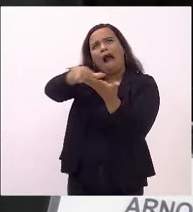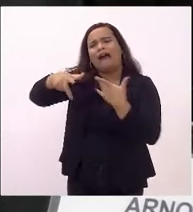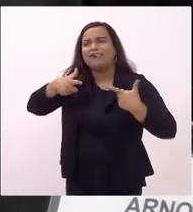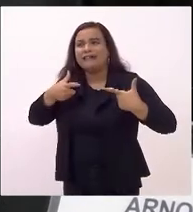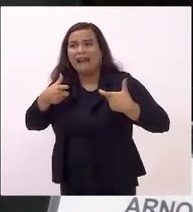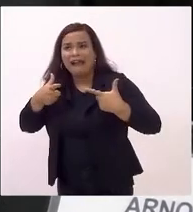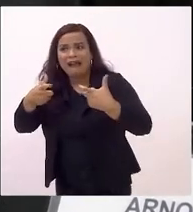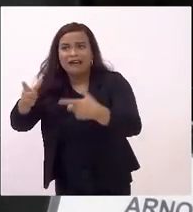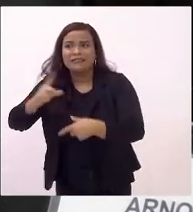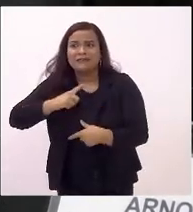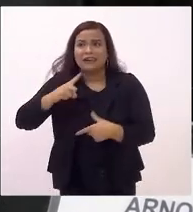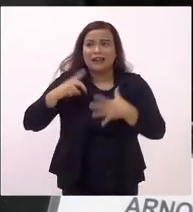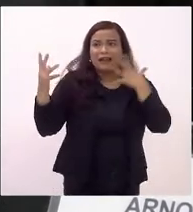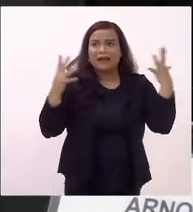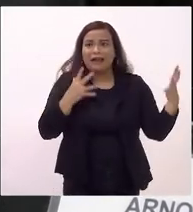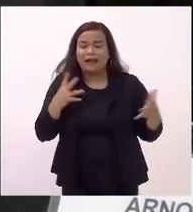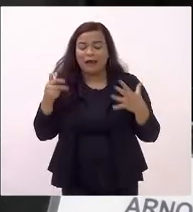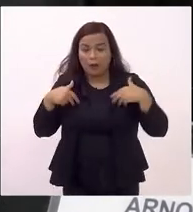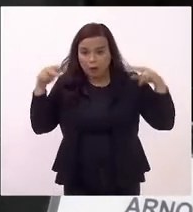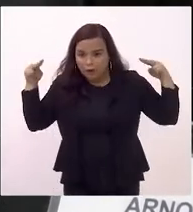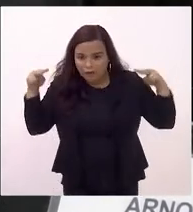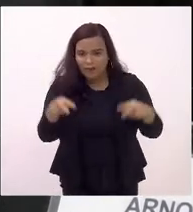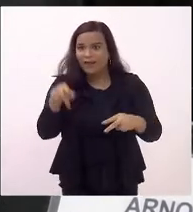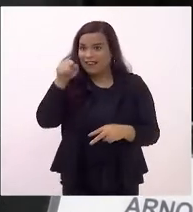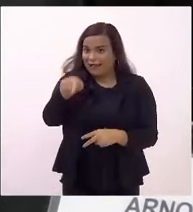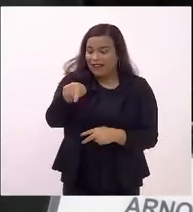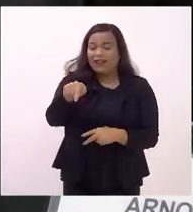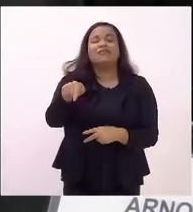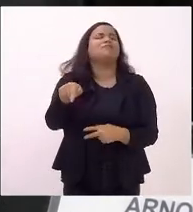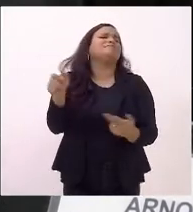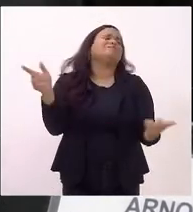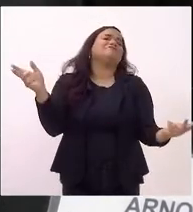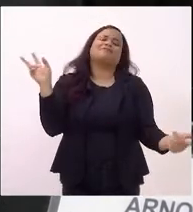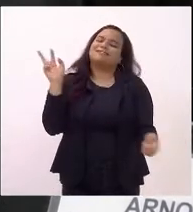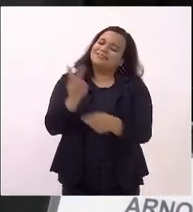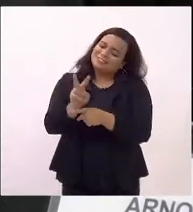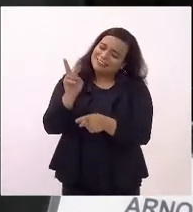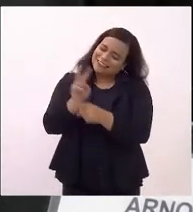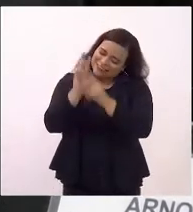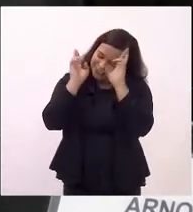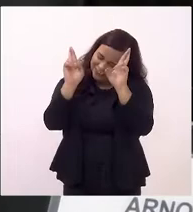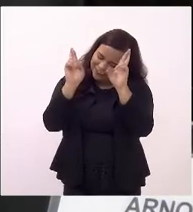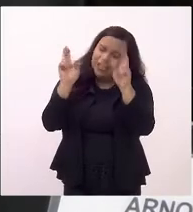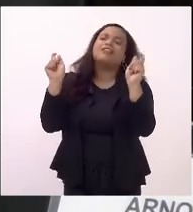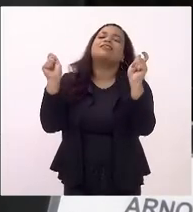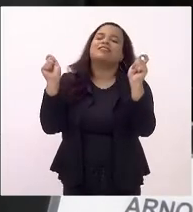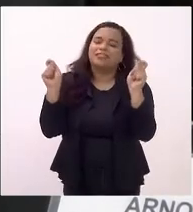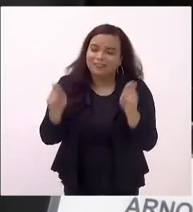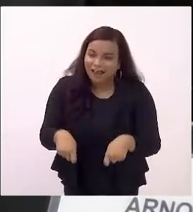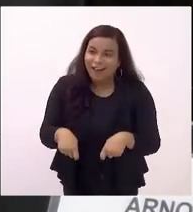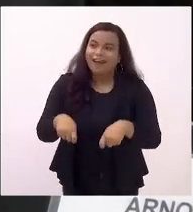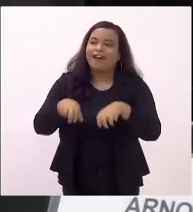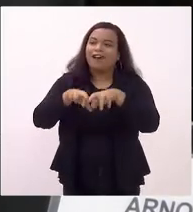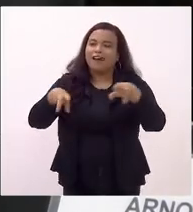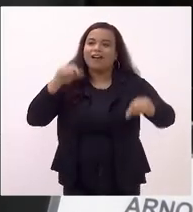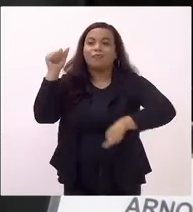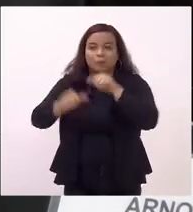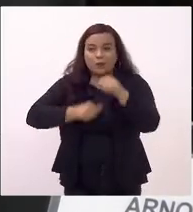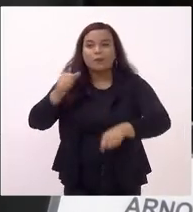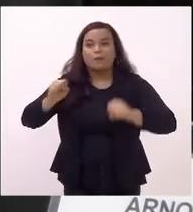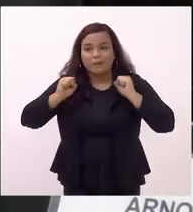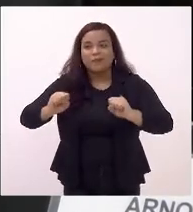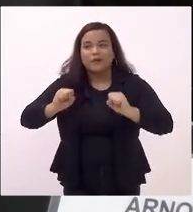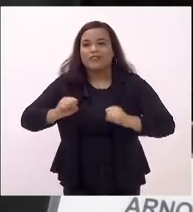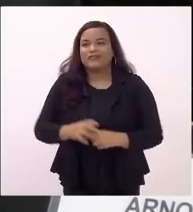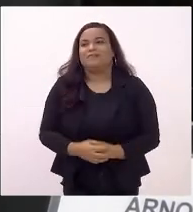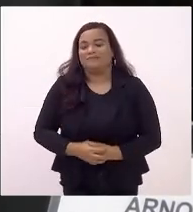guerra, uma esperança de que realmente nós vamos ter condições de mudança.